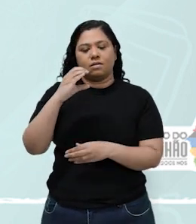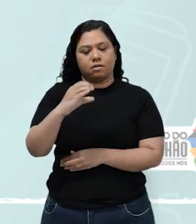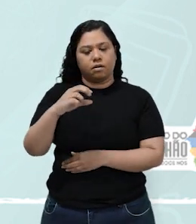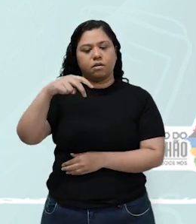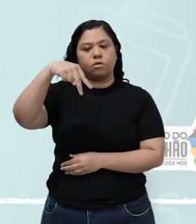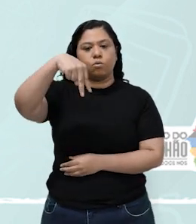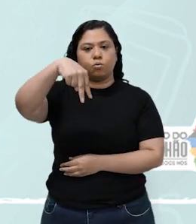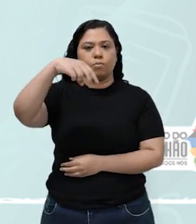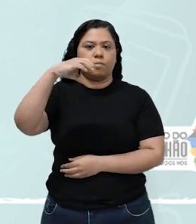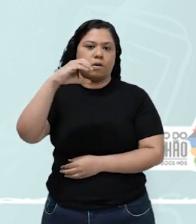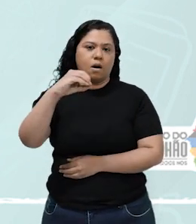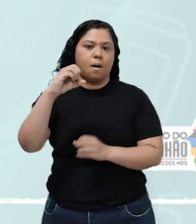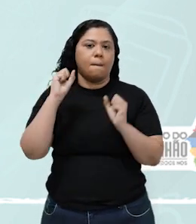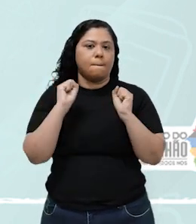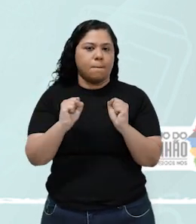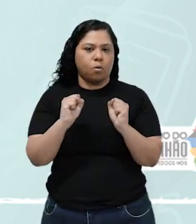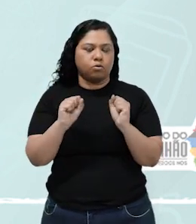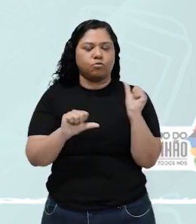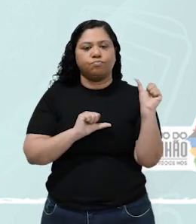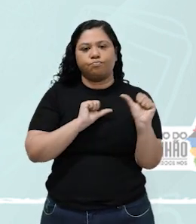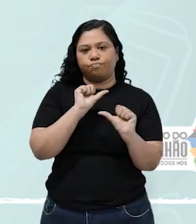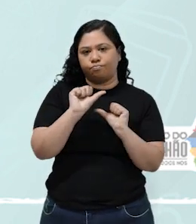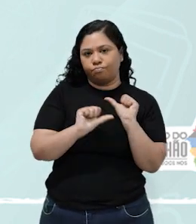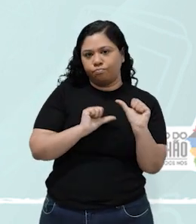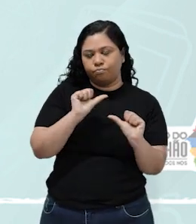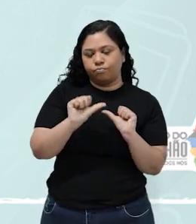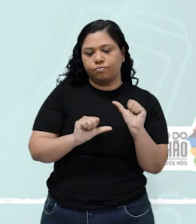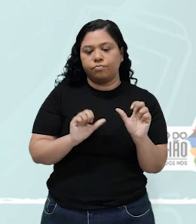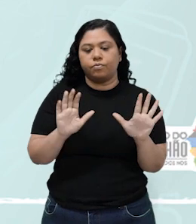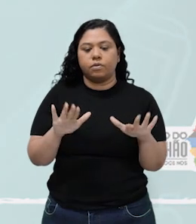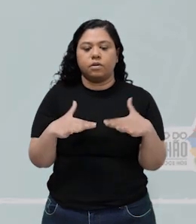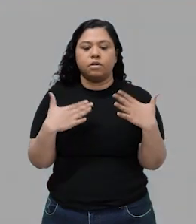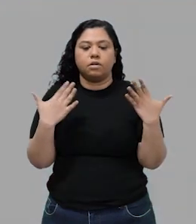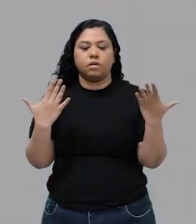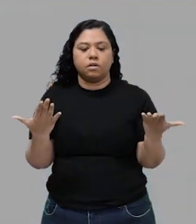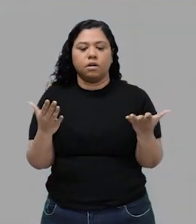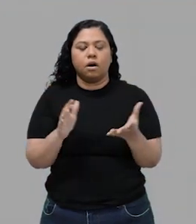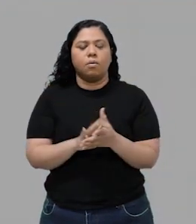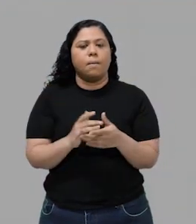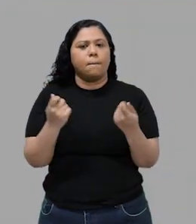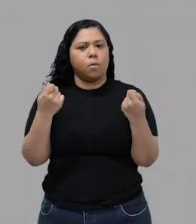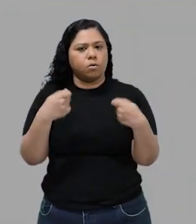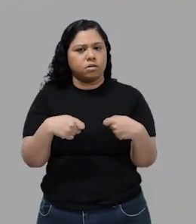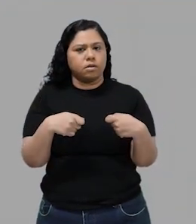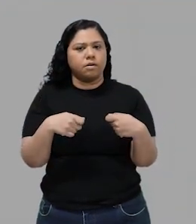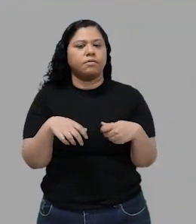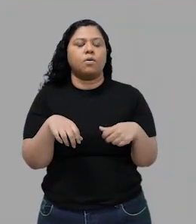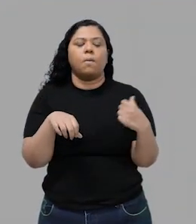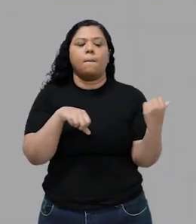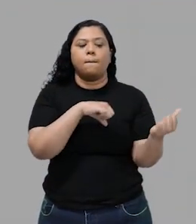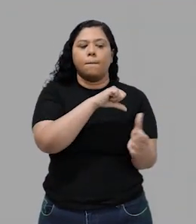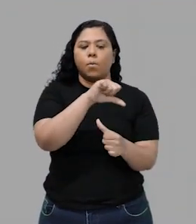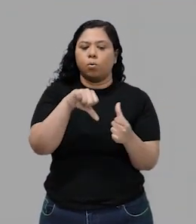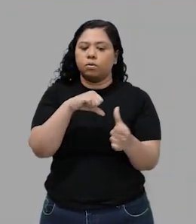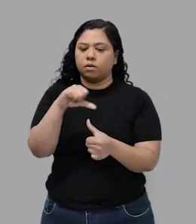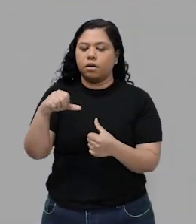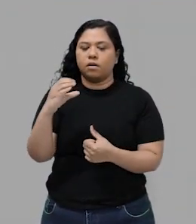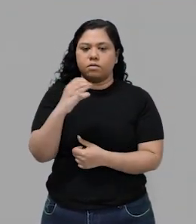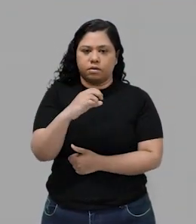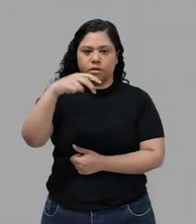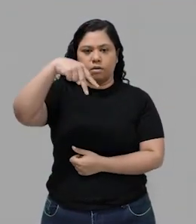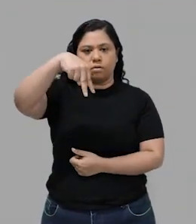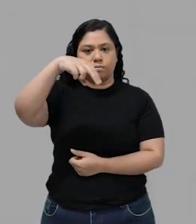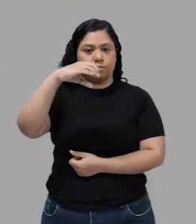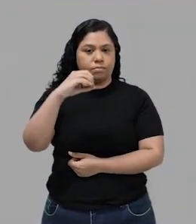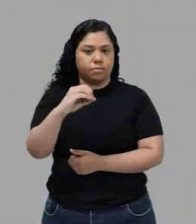carbonila pode variar, certo? Então, como a possibilidade da variação da posição da carbonila,